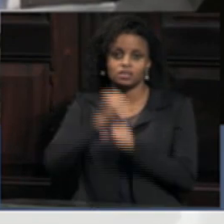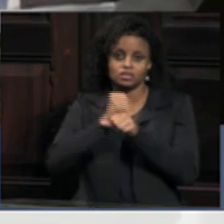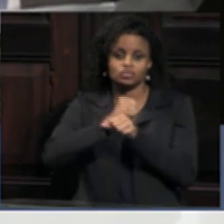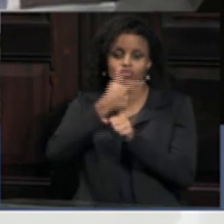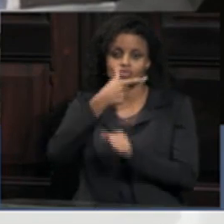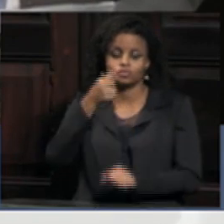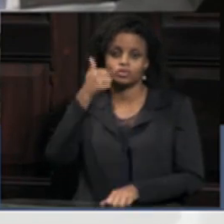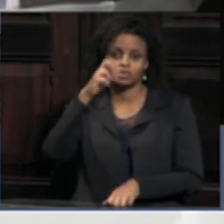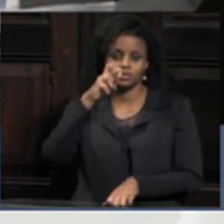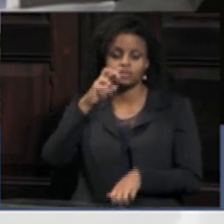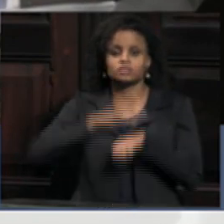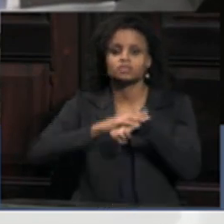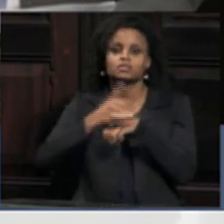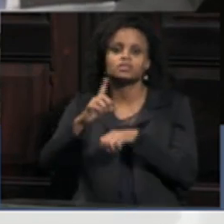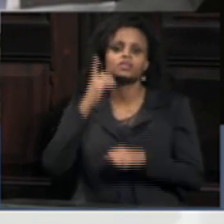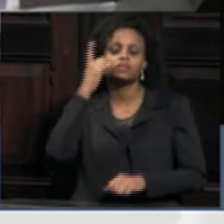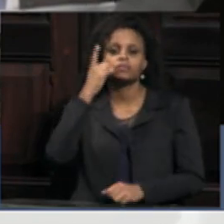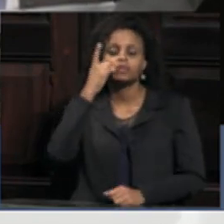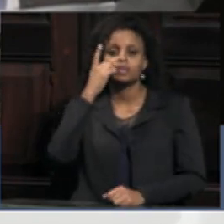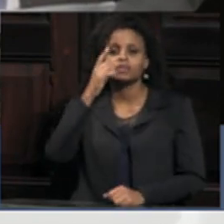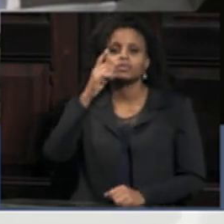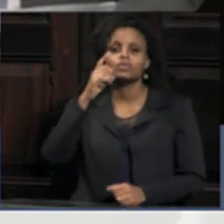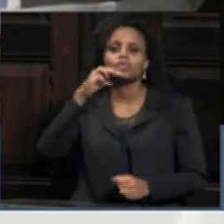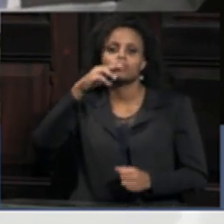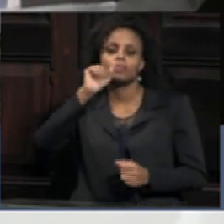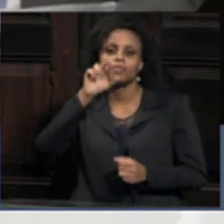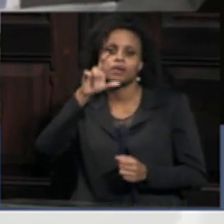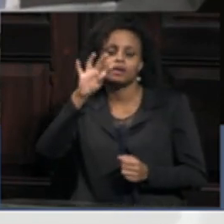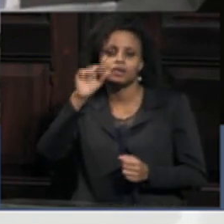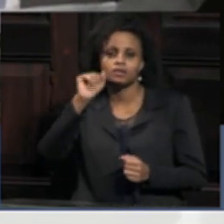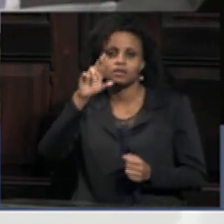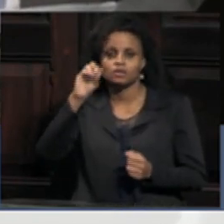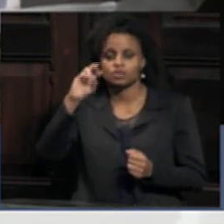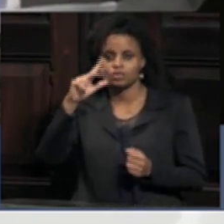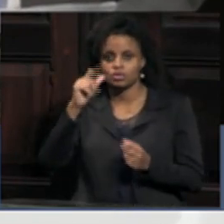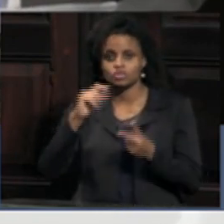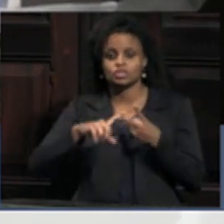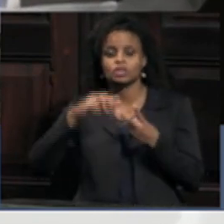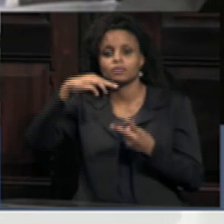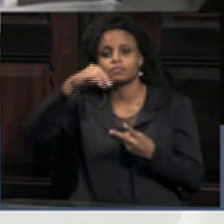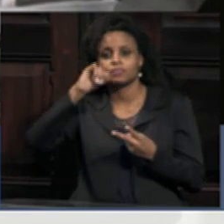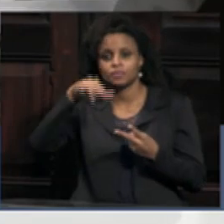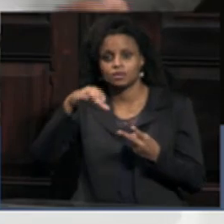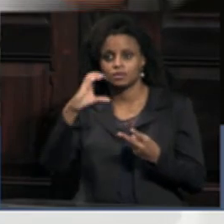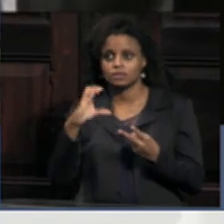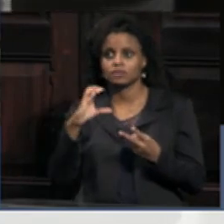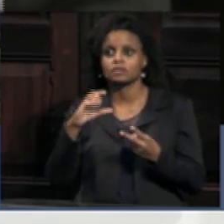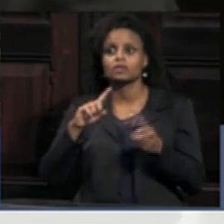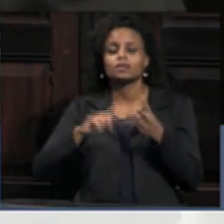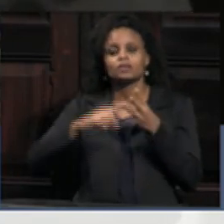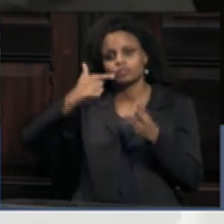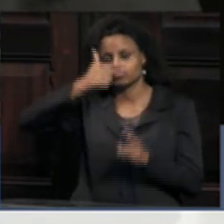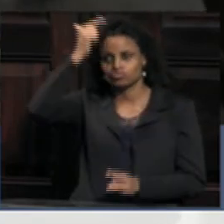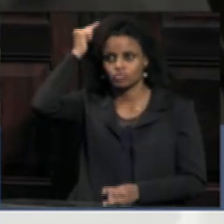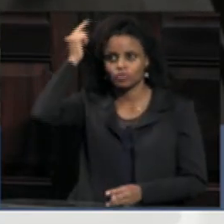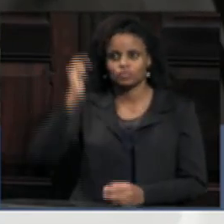1077-A/2015, autoria dos deputados Tânia Rodrigues, Marta Rocha, Carlos Mink e Luiz Paulo.